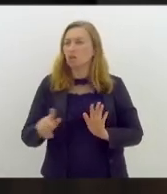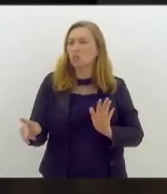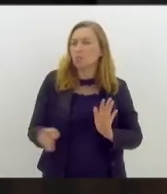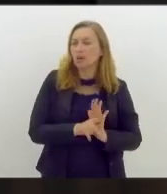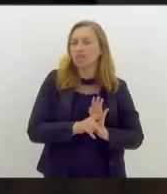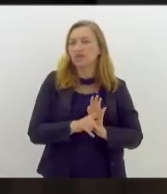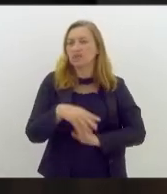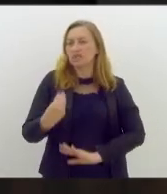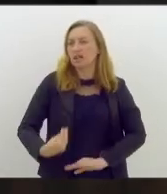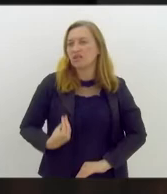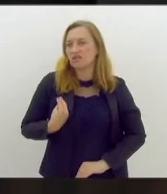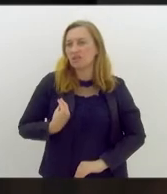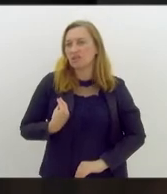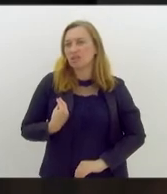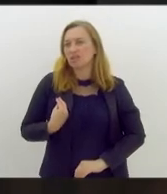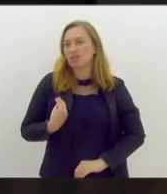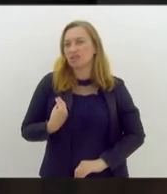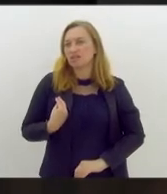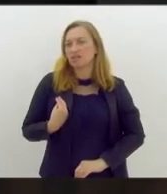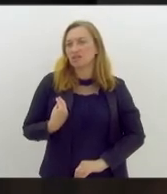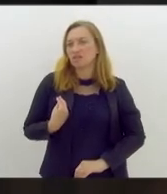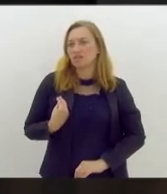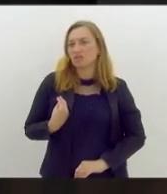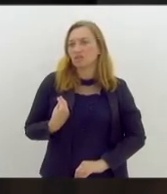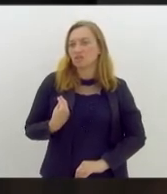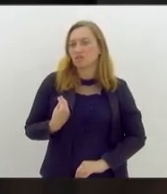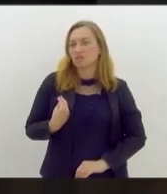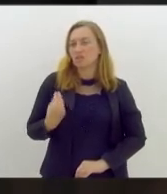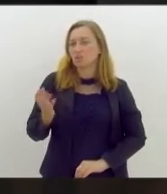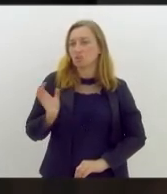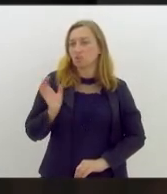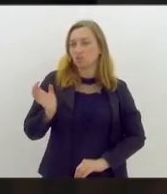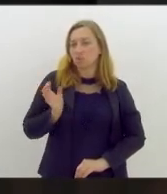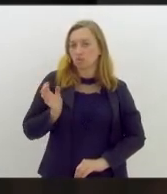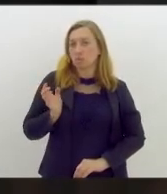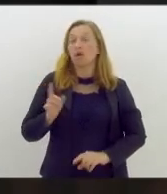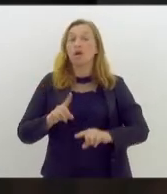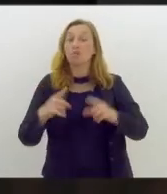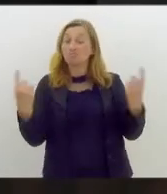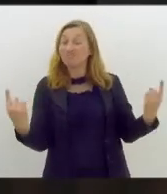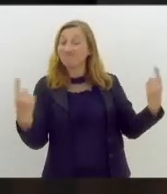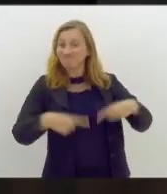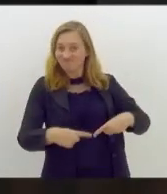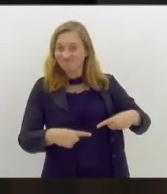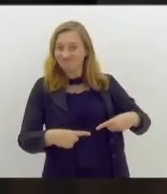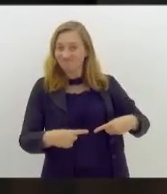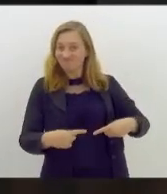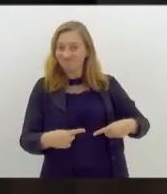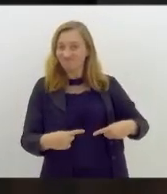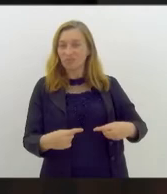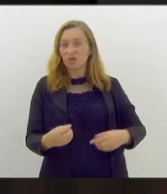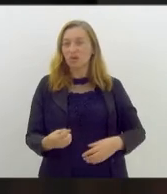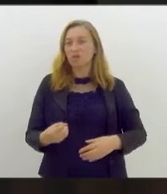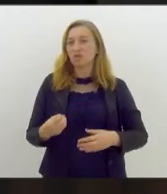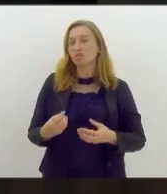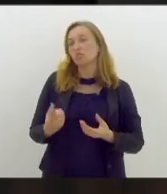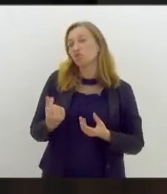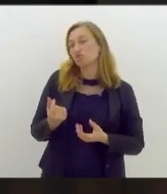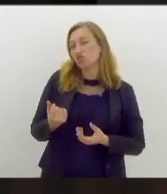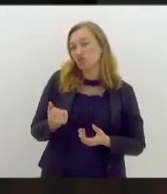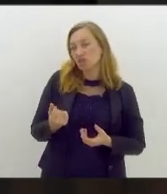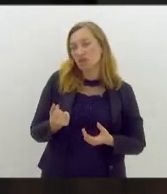parte da vida dos financeiramente desfavorecidos, como a disputa por bens em partilha